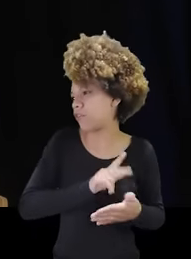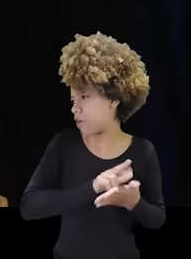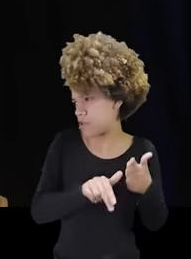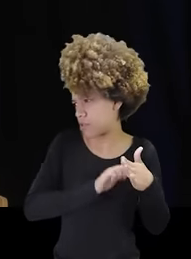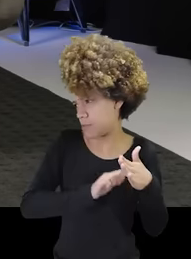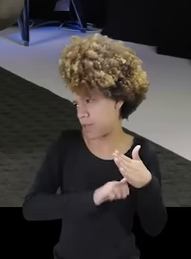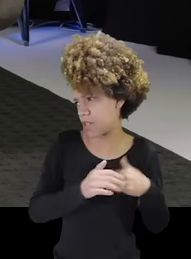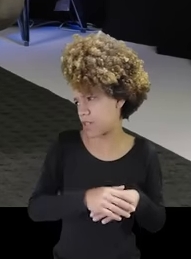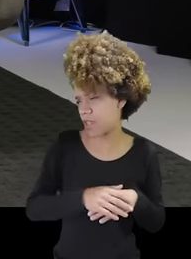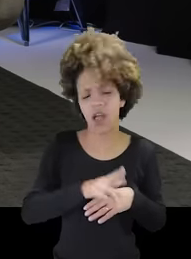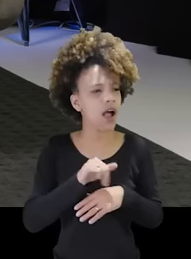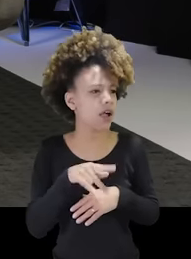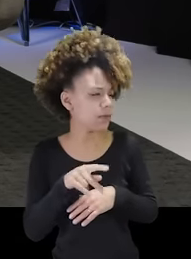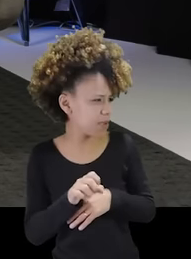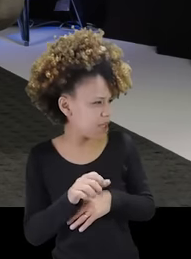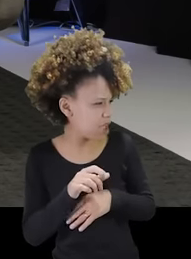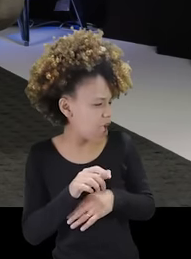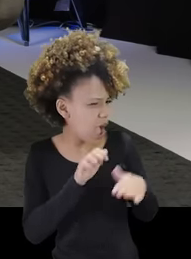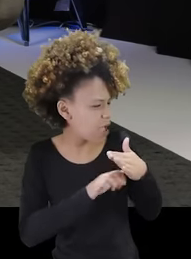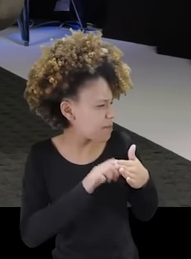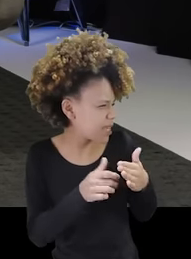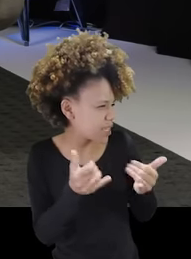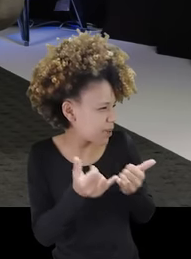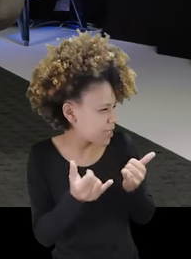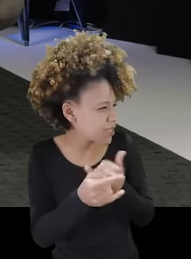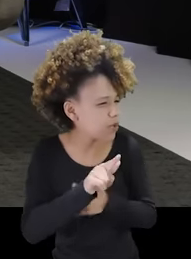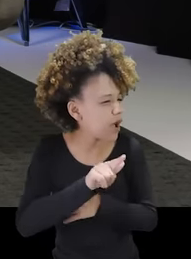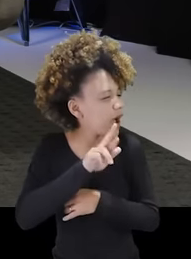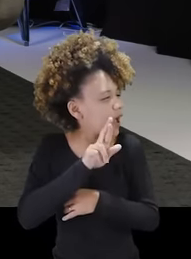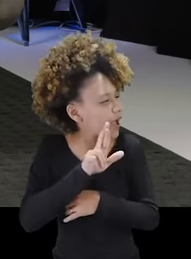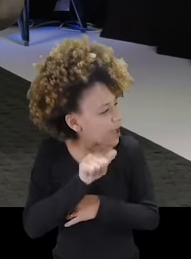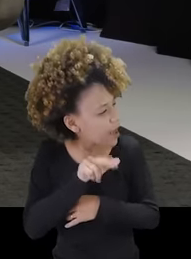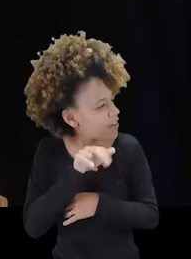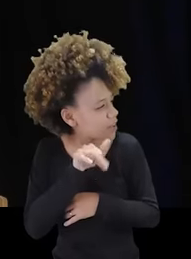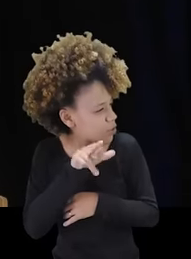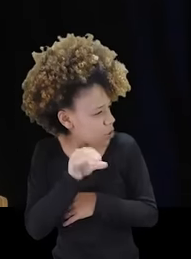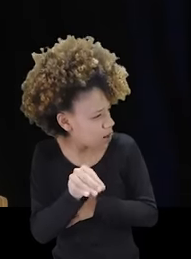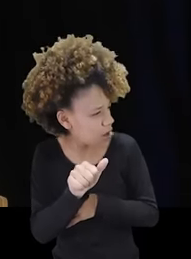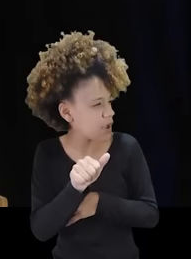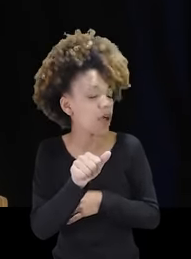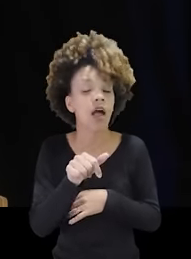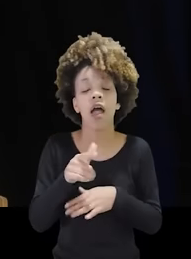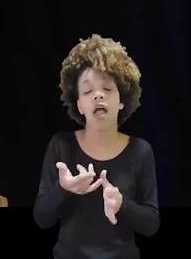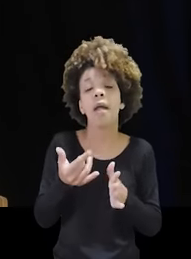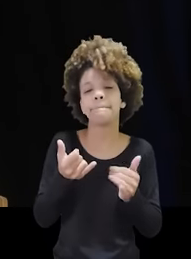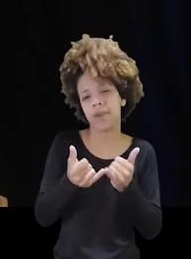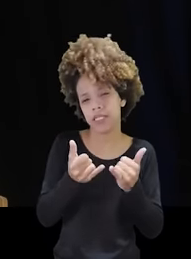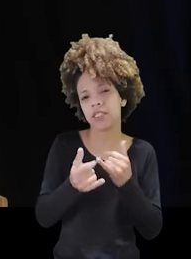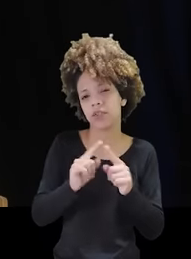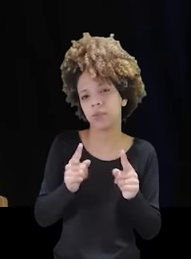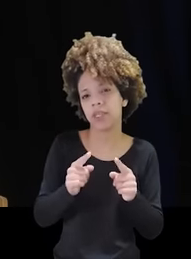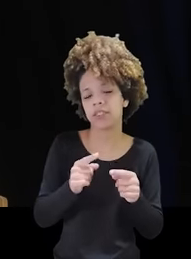hits gravadoras assim ou não só que eles são a empresa porque eles fazem tudo eles gravam